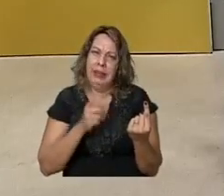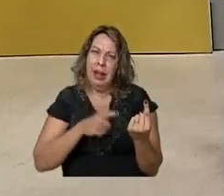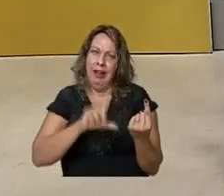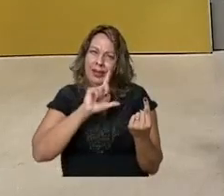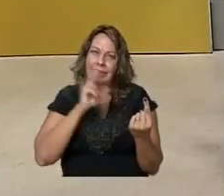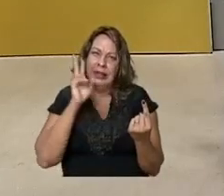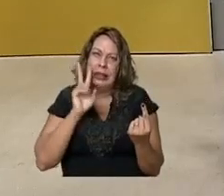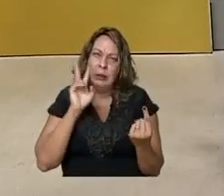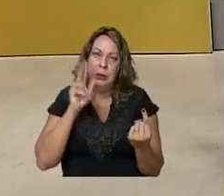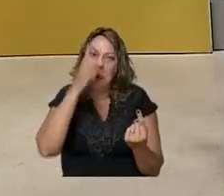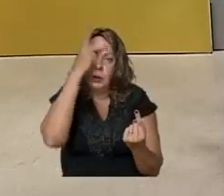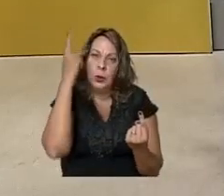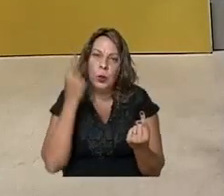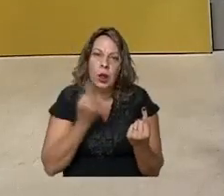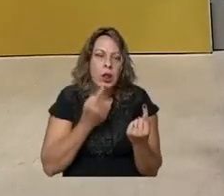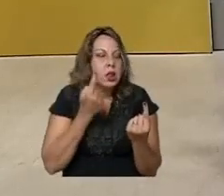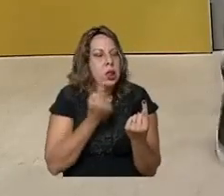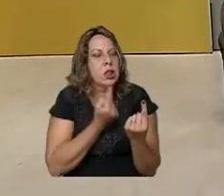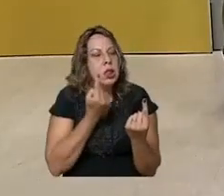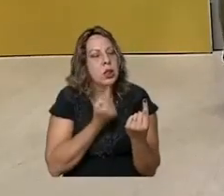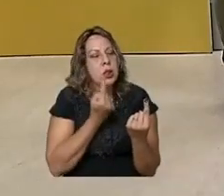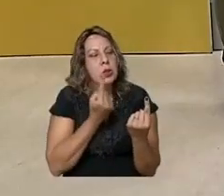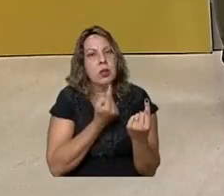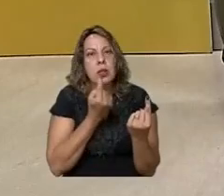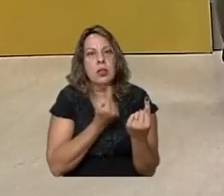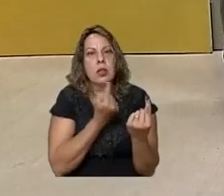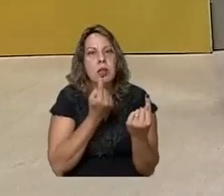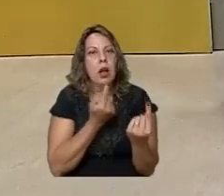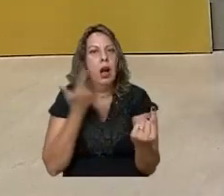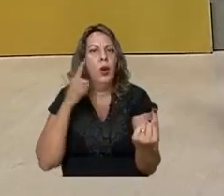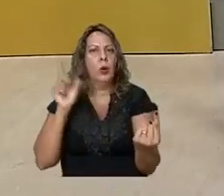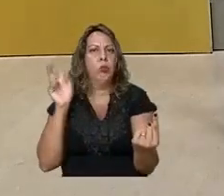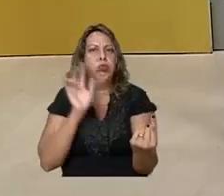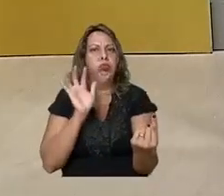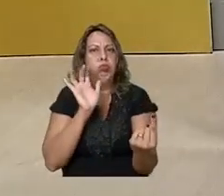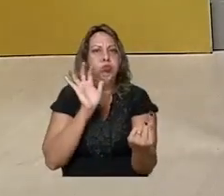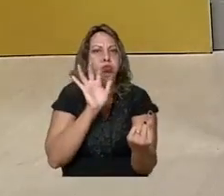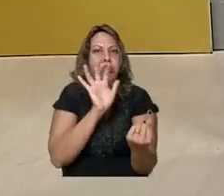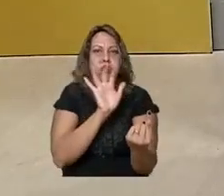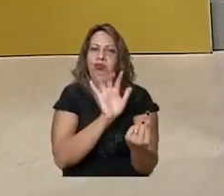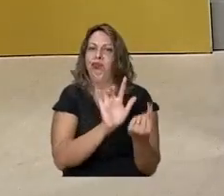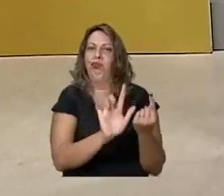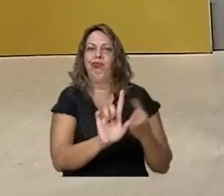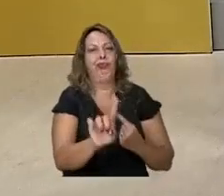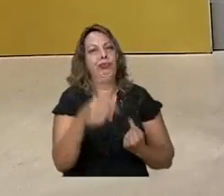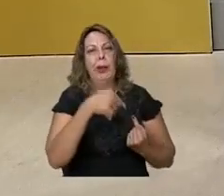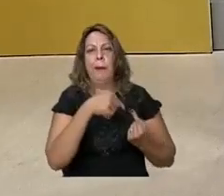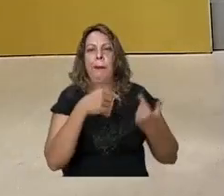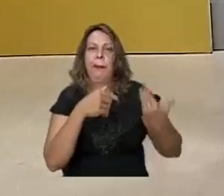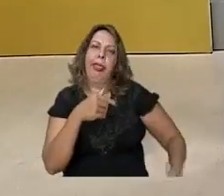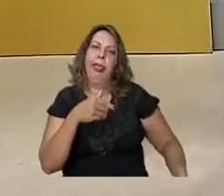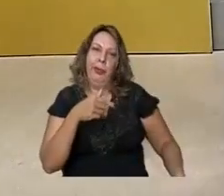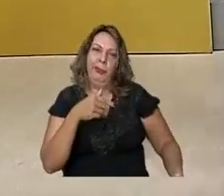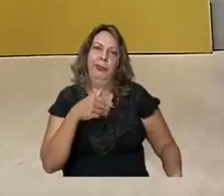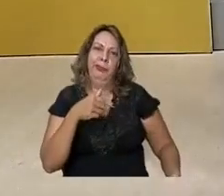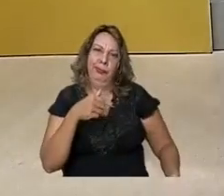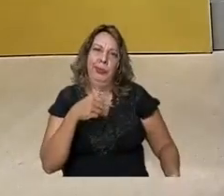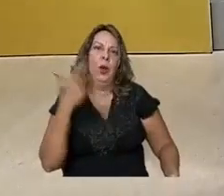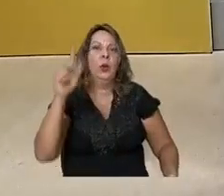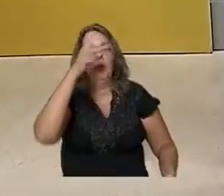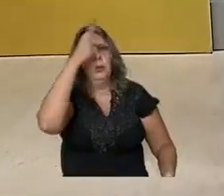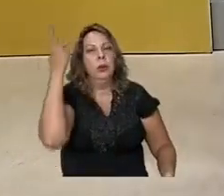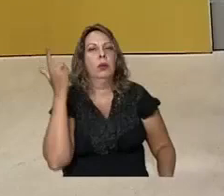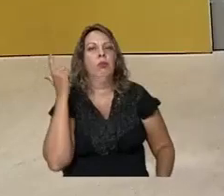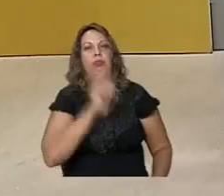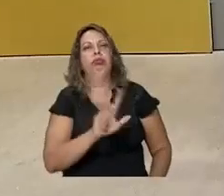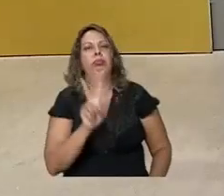várias vezes, não foi contemplado. Não, levou. Meu Deus. Oh, não. Oh, não, não, não, não. Calma, que pode